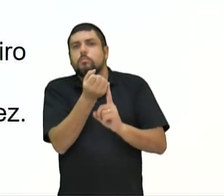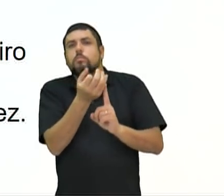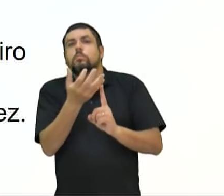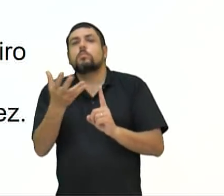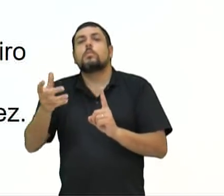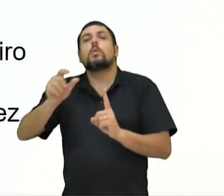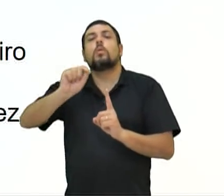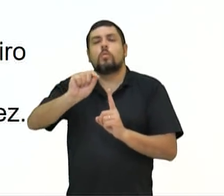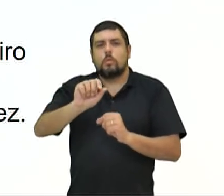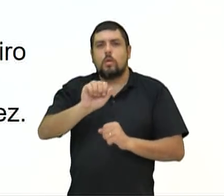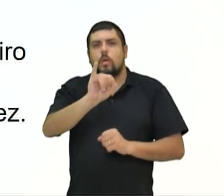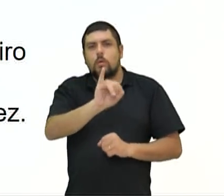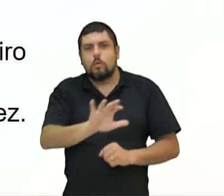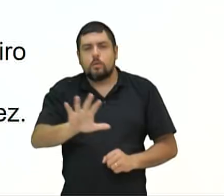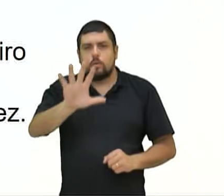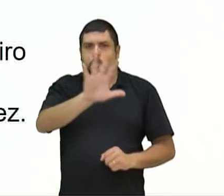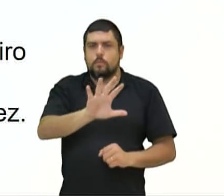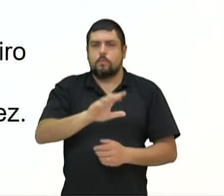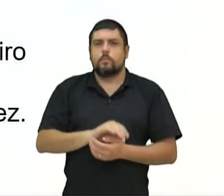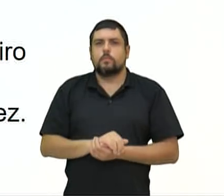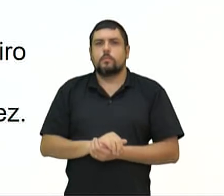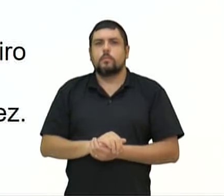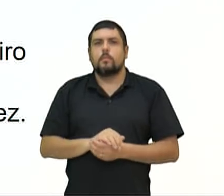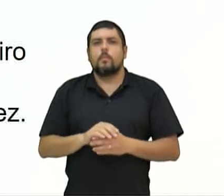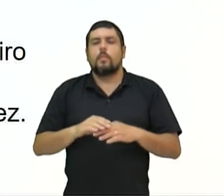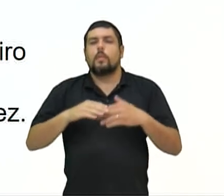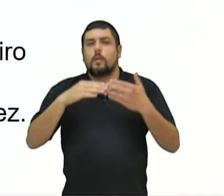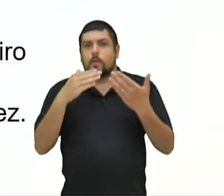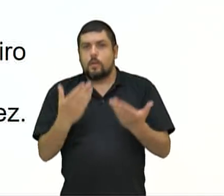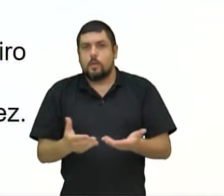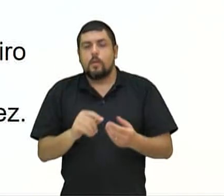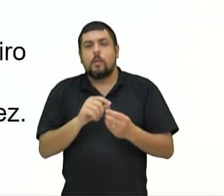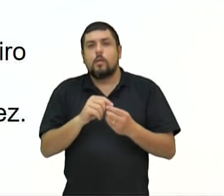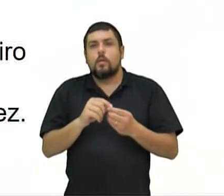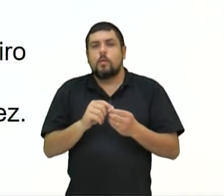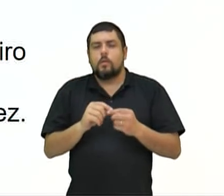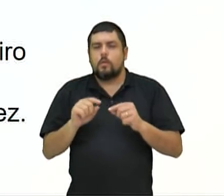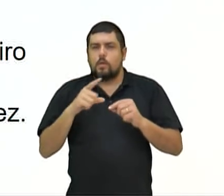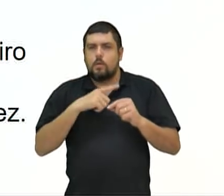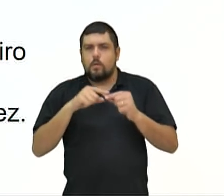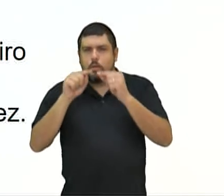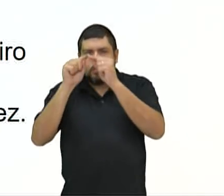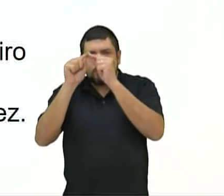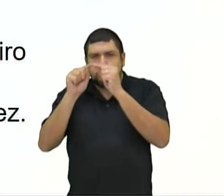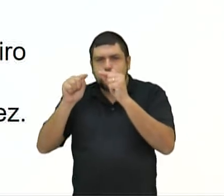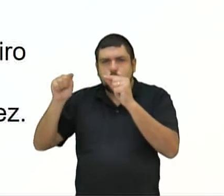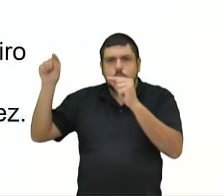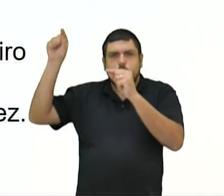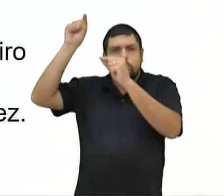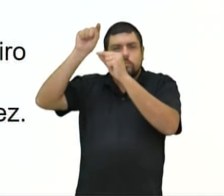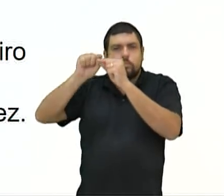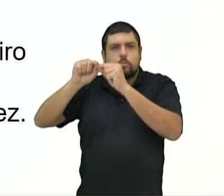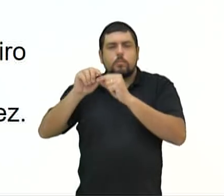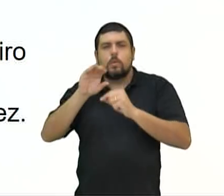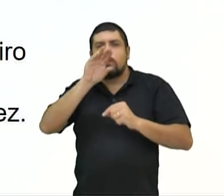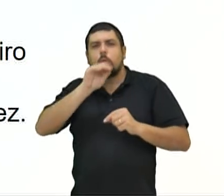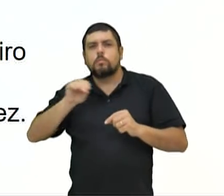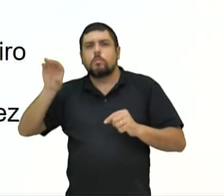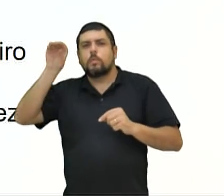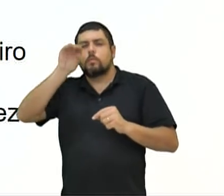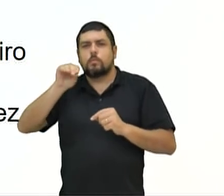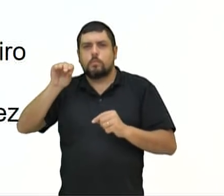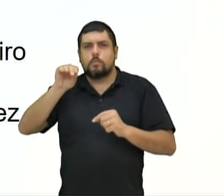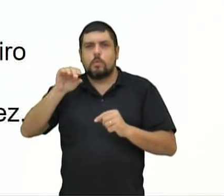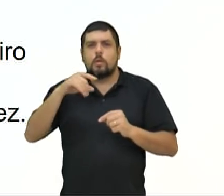as palavras. Então, a gente tem aquele balão que indica a fala do personagem, o balão de diálogo, e dentro desse balão, a